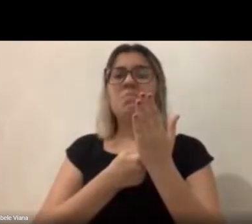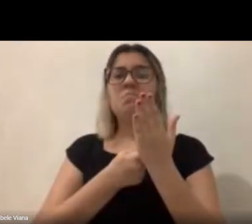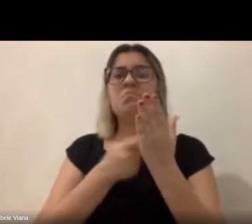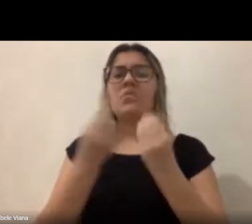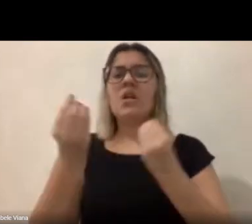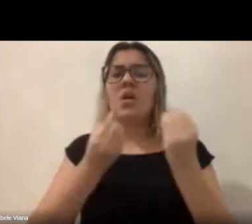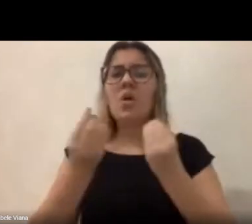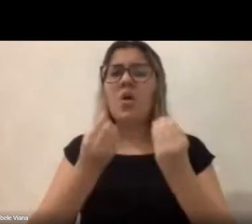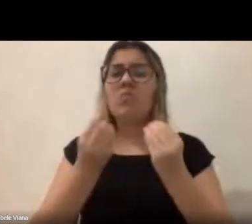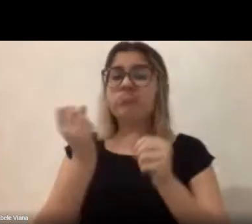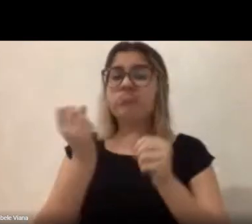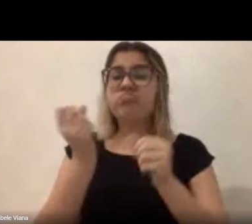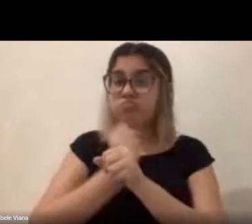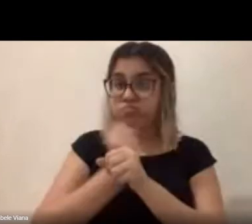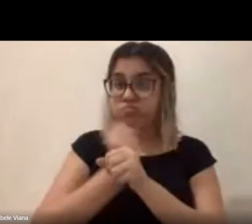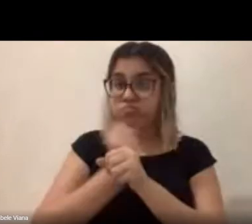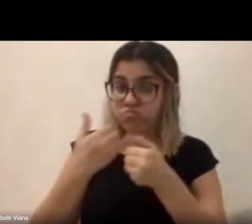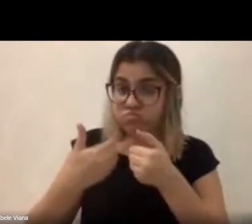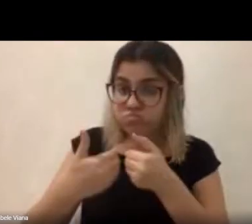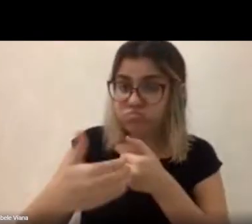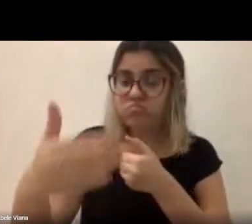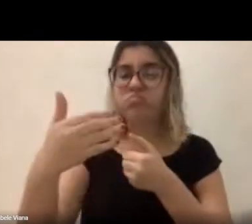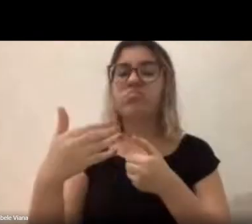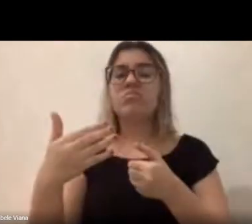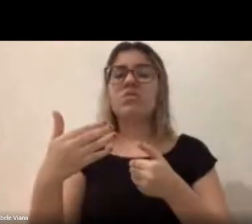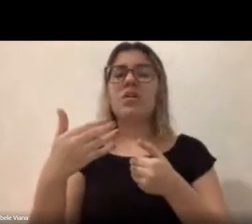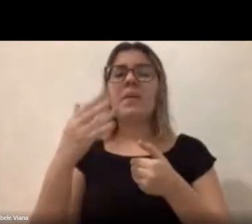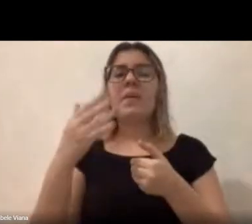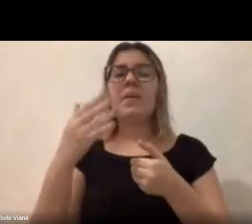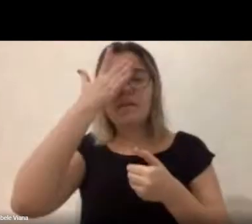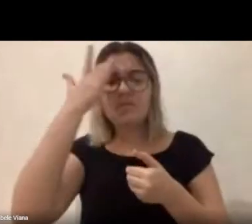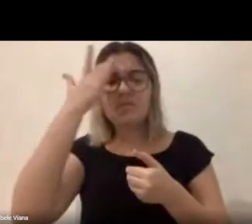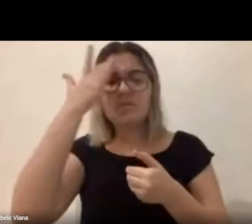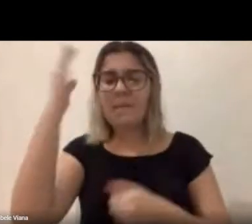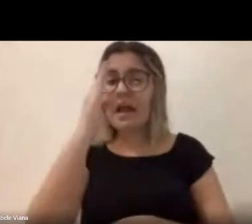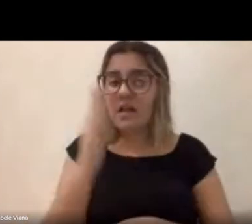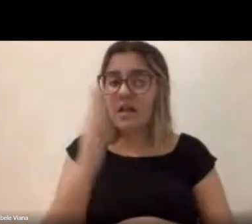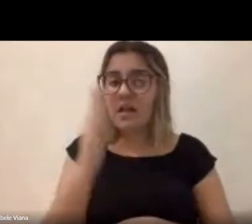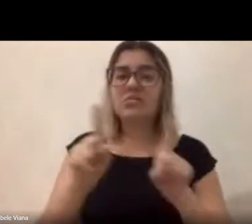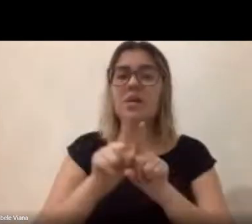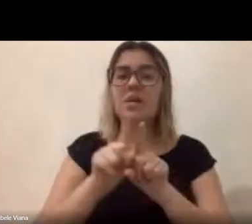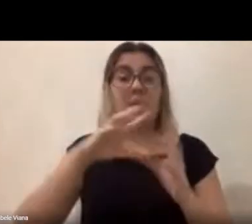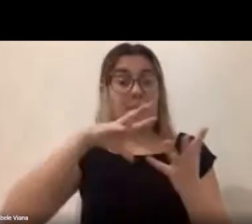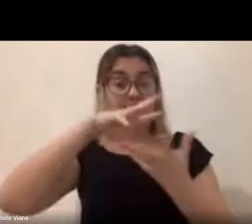do Brasil e do mundo mesmo, né? De Fortaleza e seja lá de onde for,